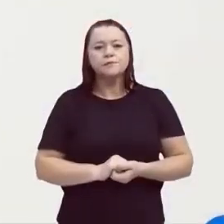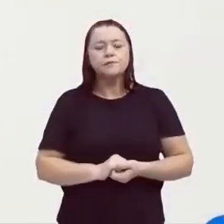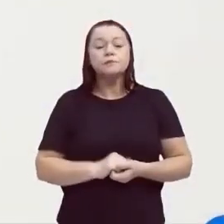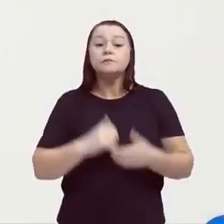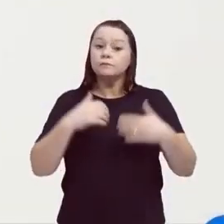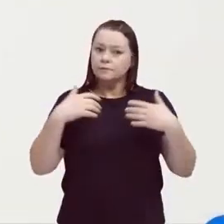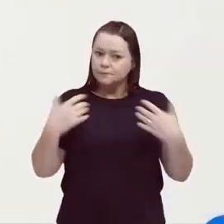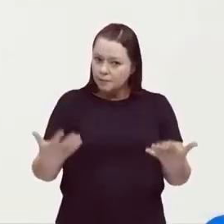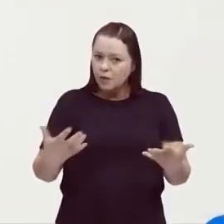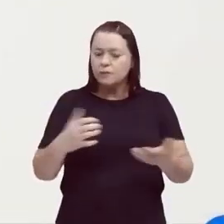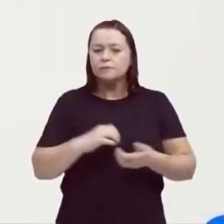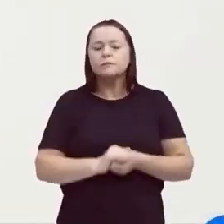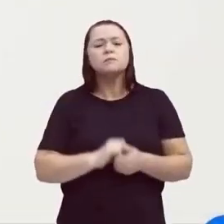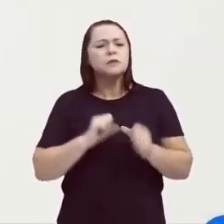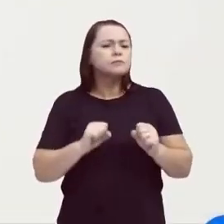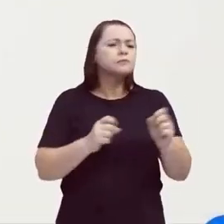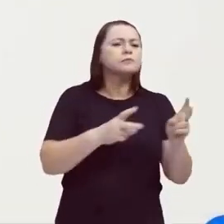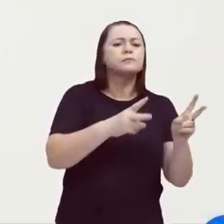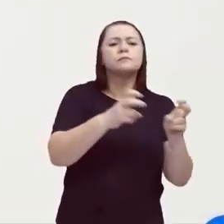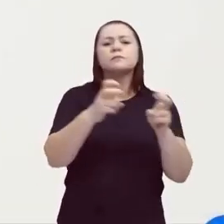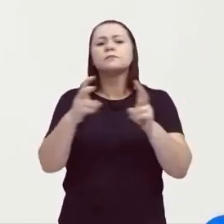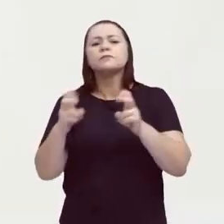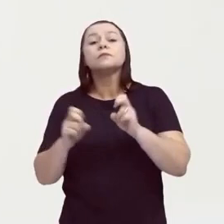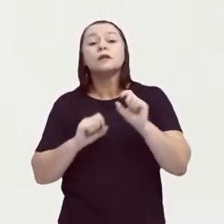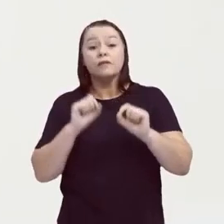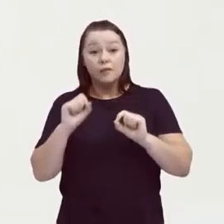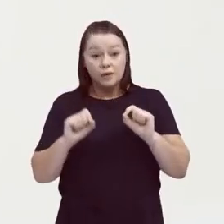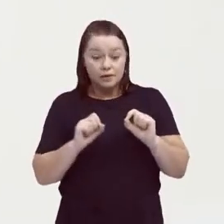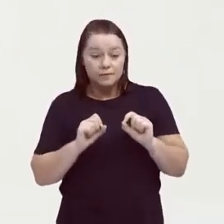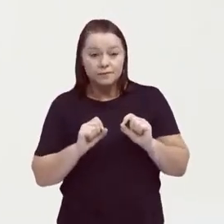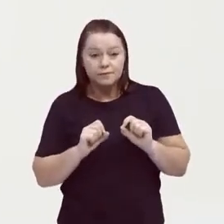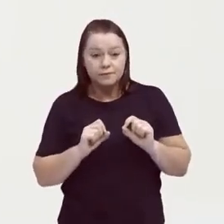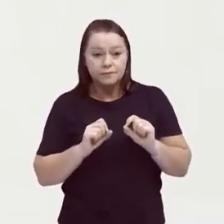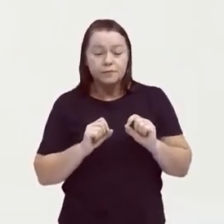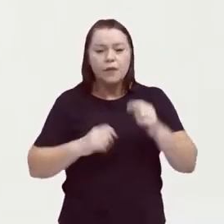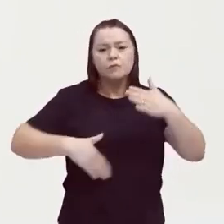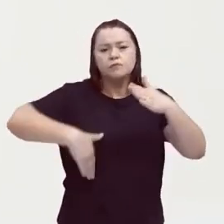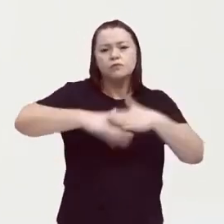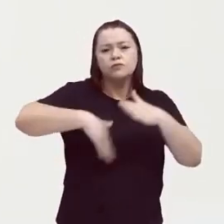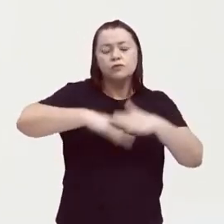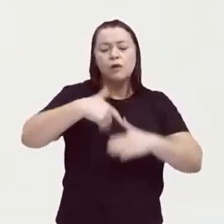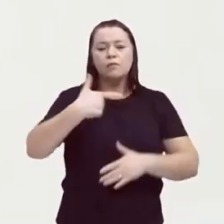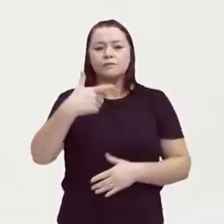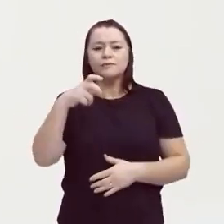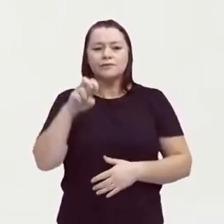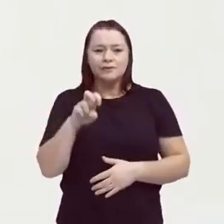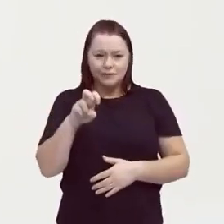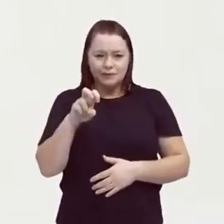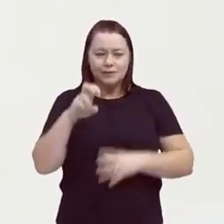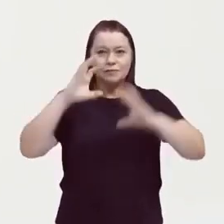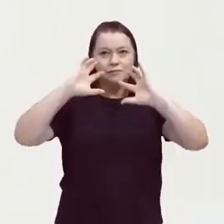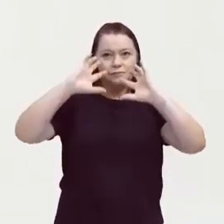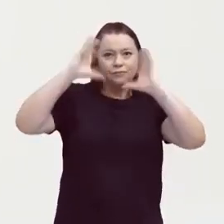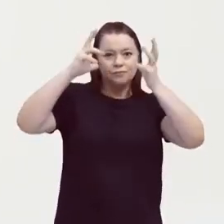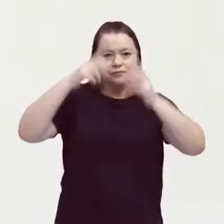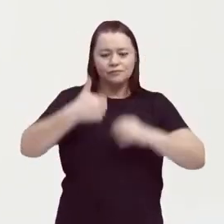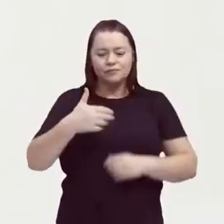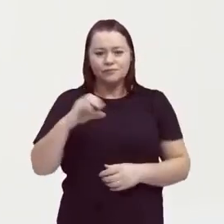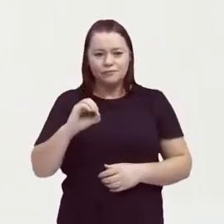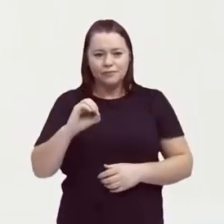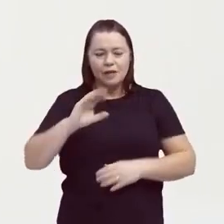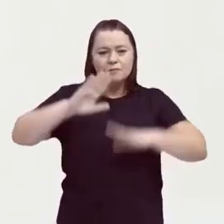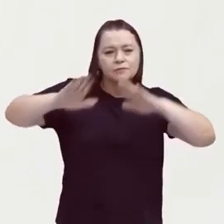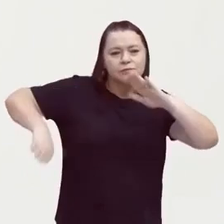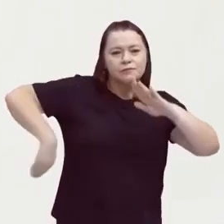Bom, então podemos observar o seguinte: o futebol teve 25, o vôlei 10, a